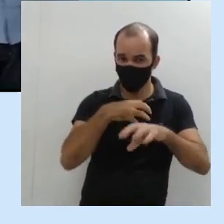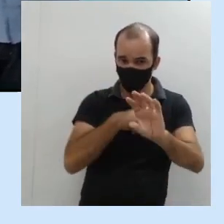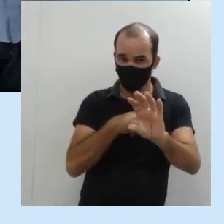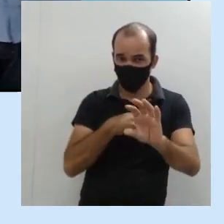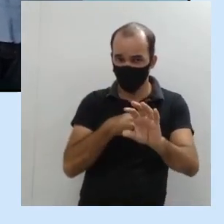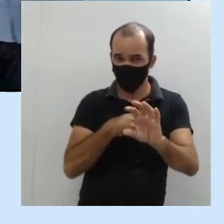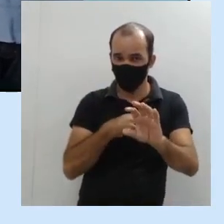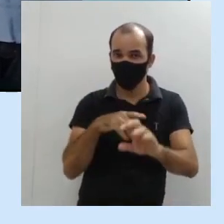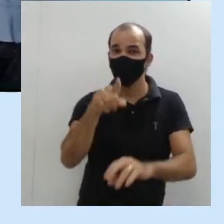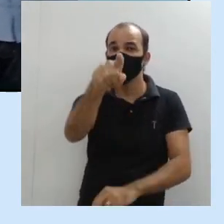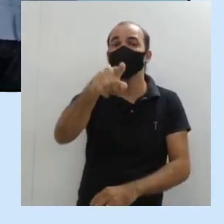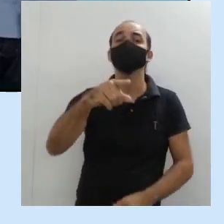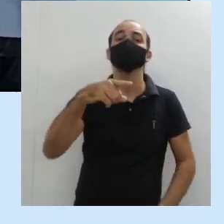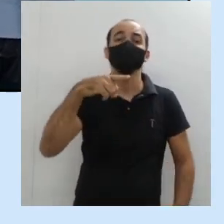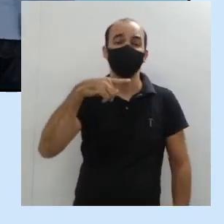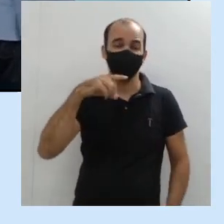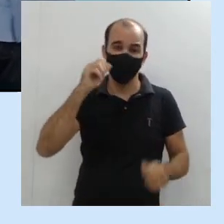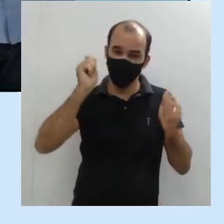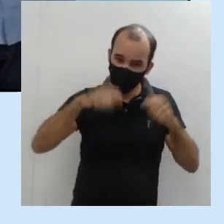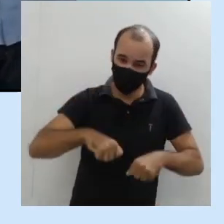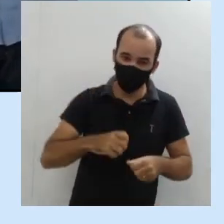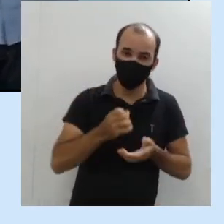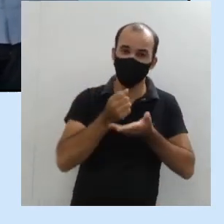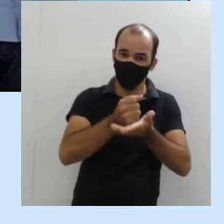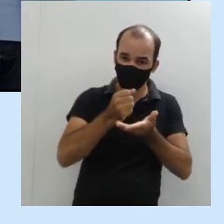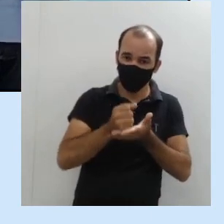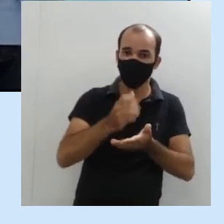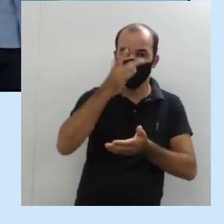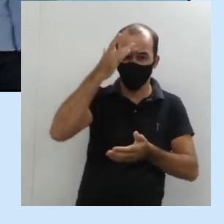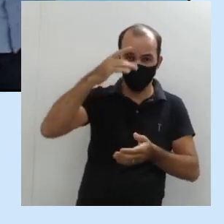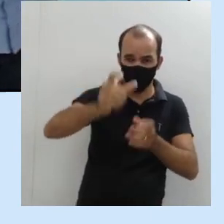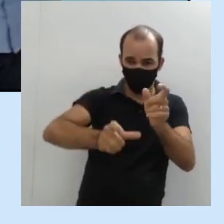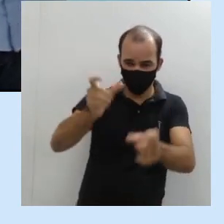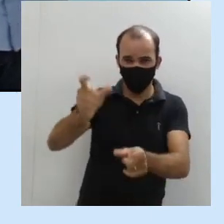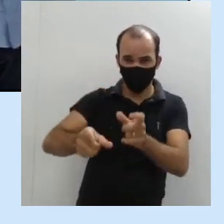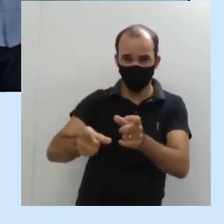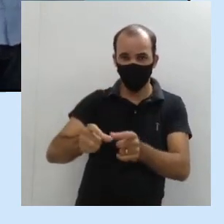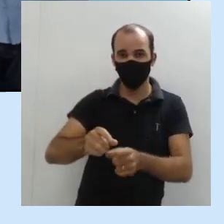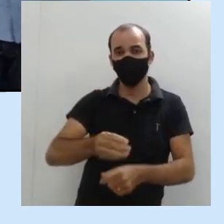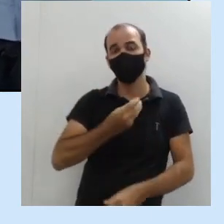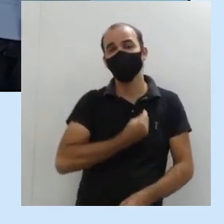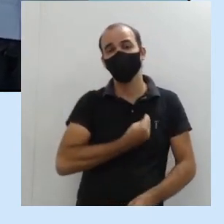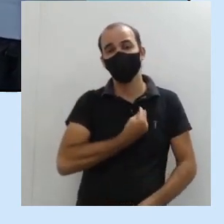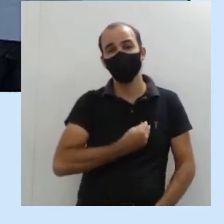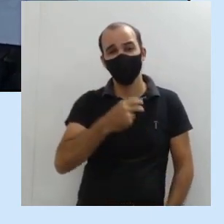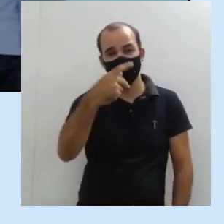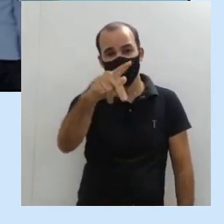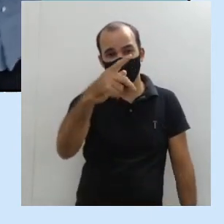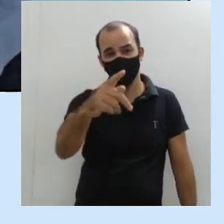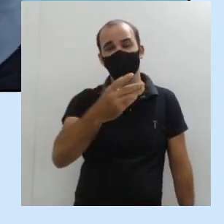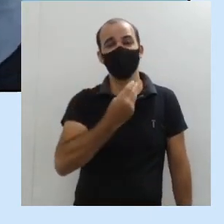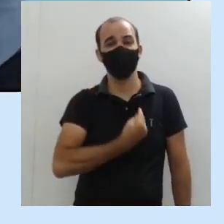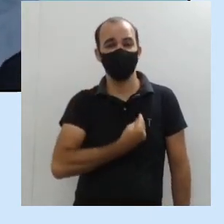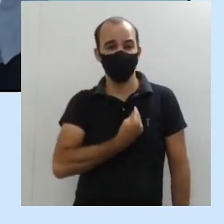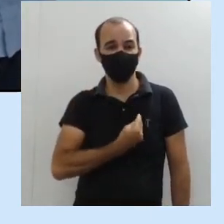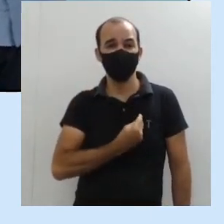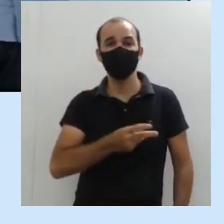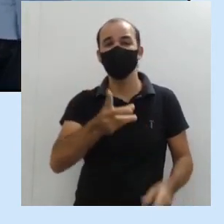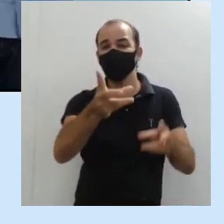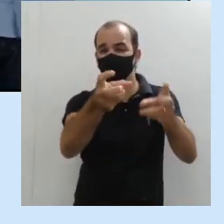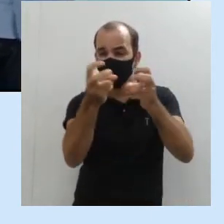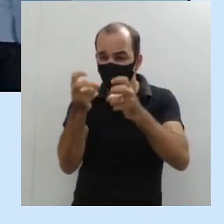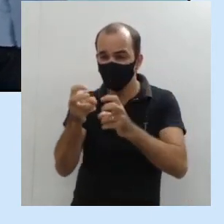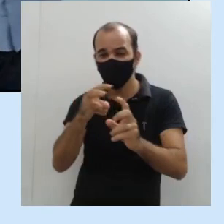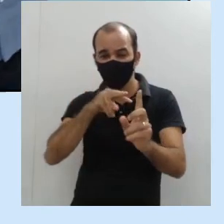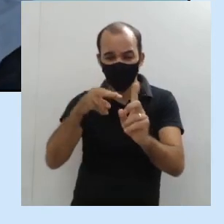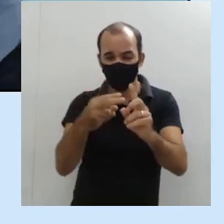extremamente conturbado, você é diferente, sua vida é diferente, sua concepção de mundo é